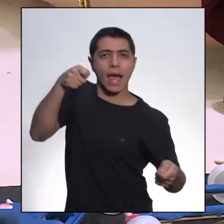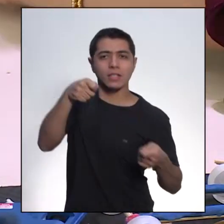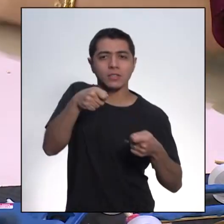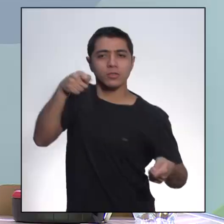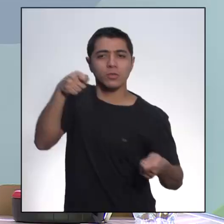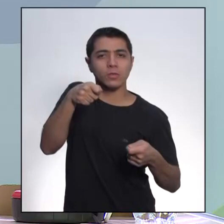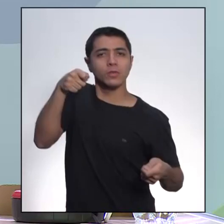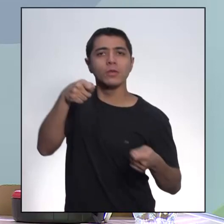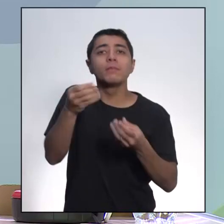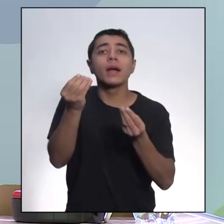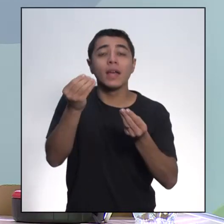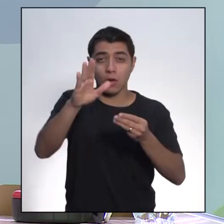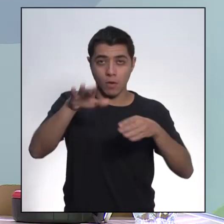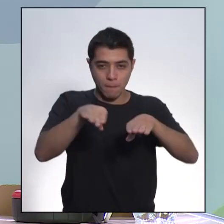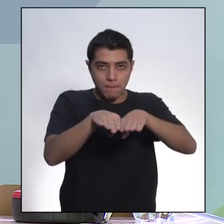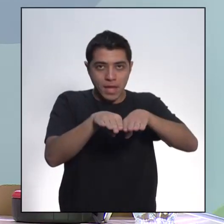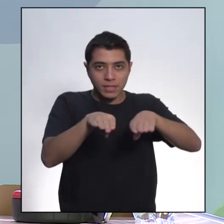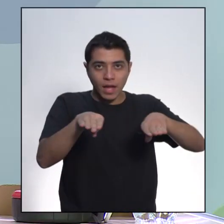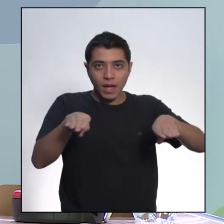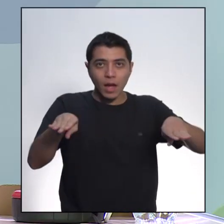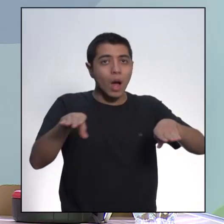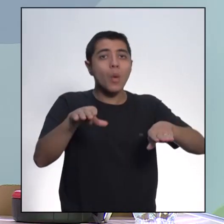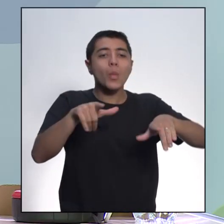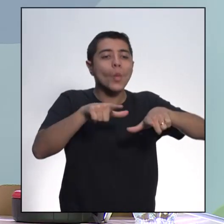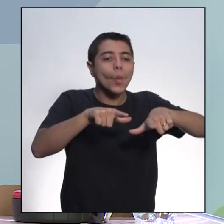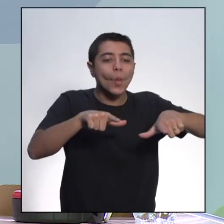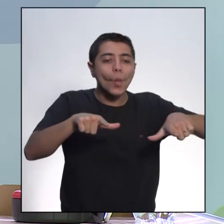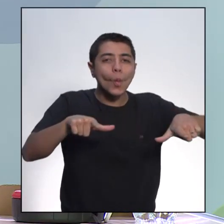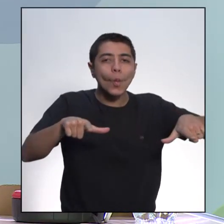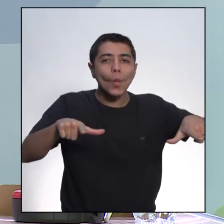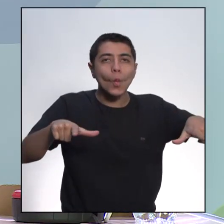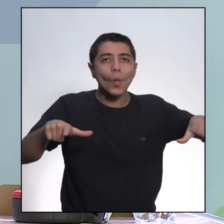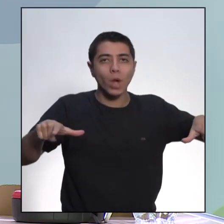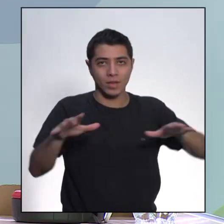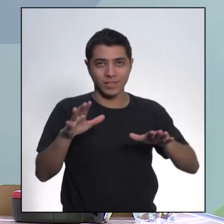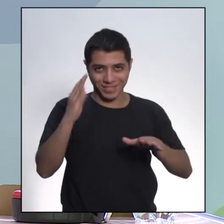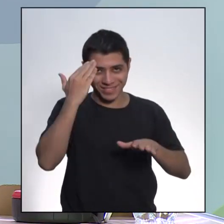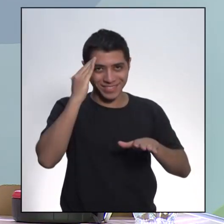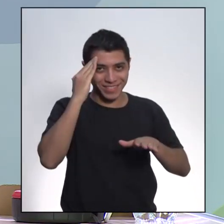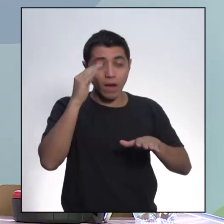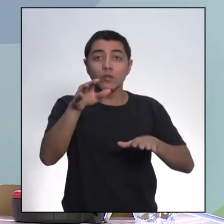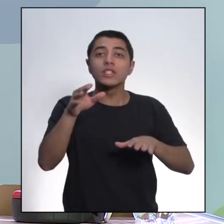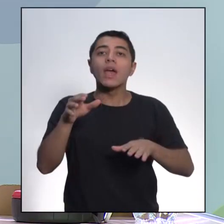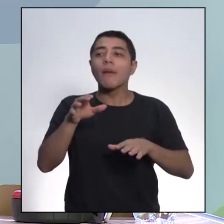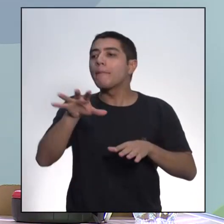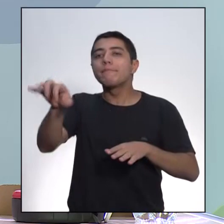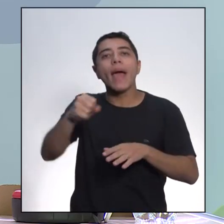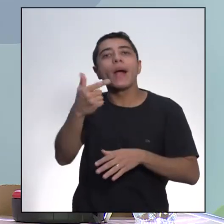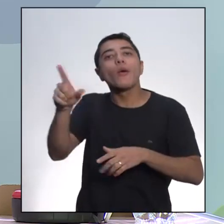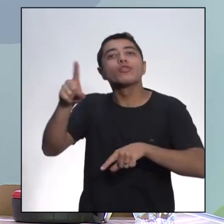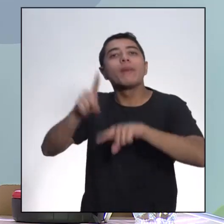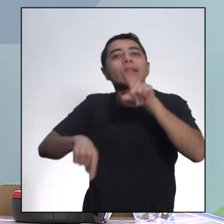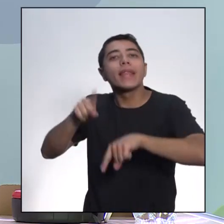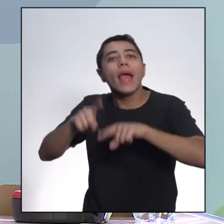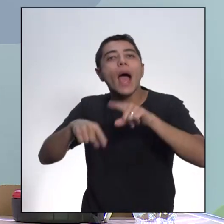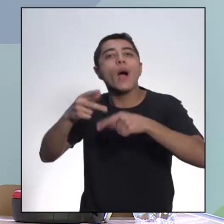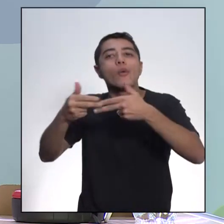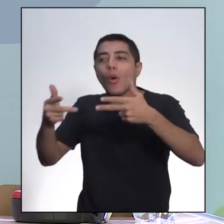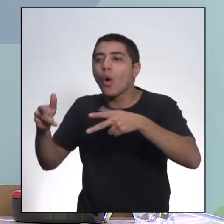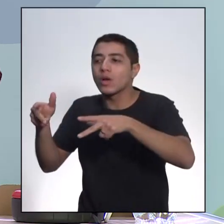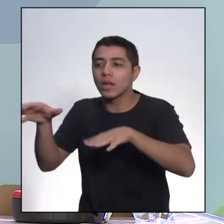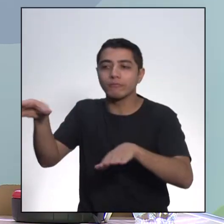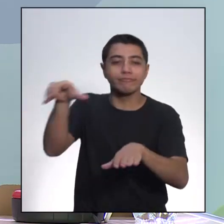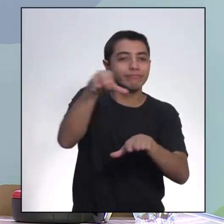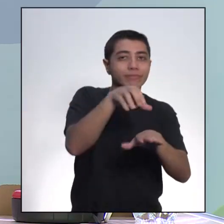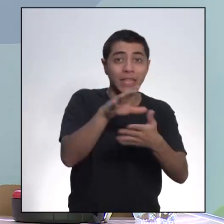se a gente não colocar nenhum material de atrito, ele não vai rodar, ele vai patinar. O que a gente fala lá na Fórmula